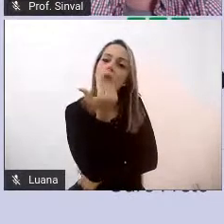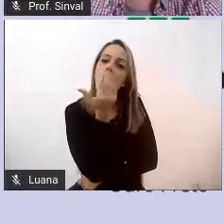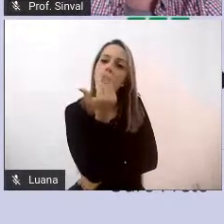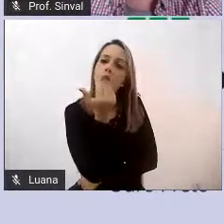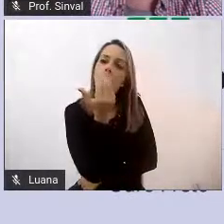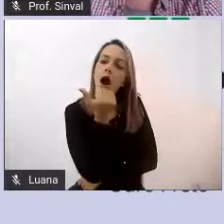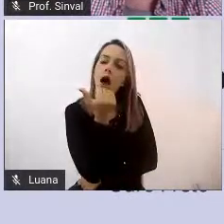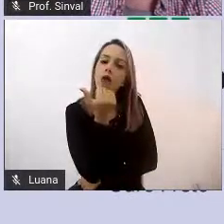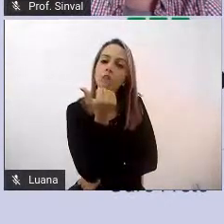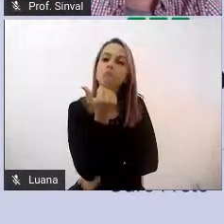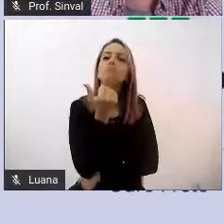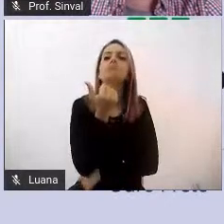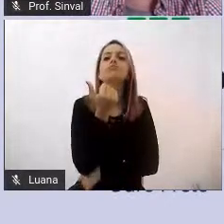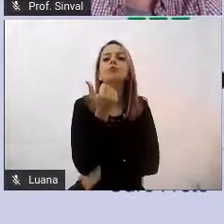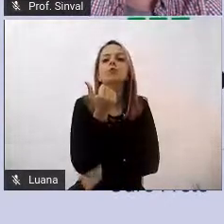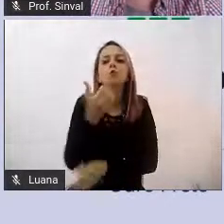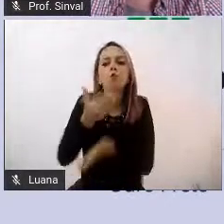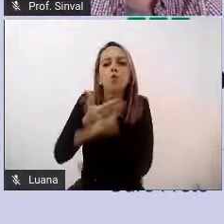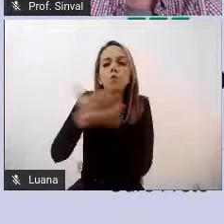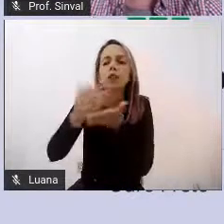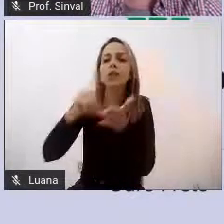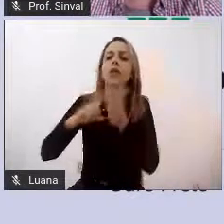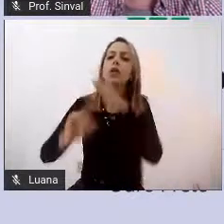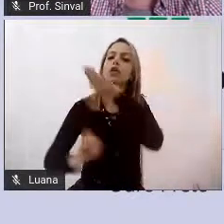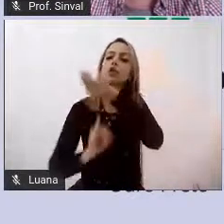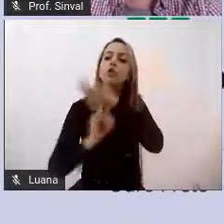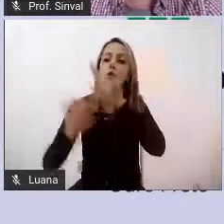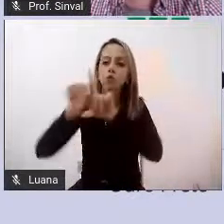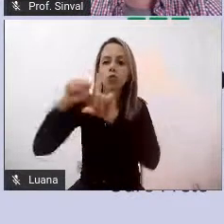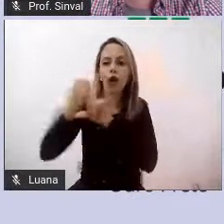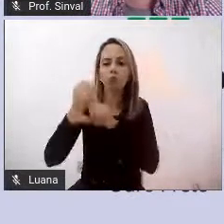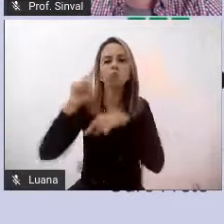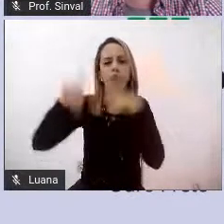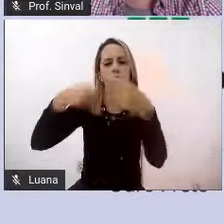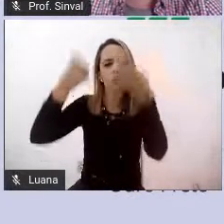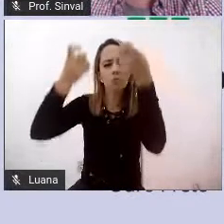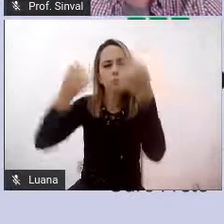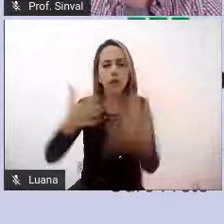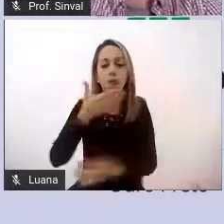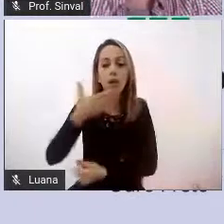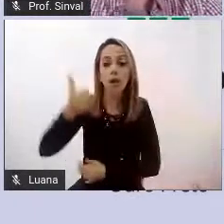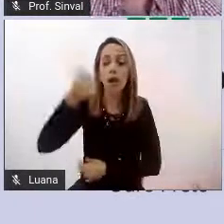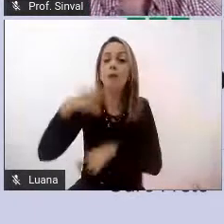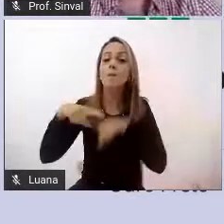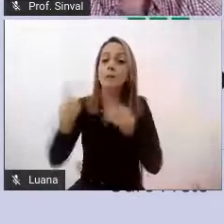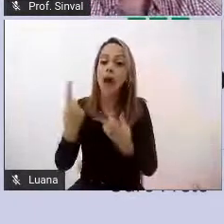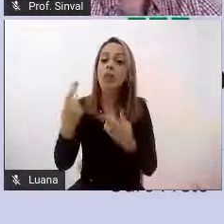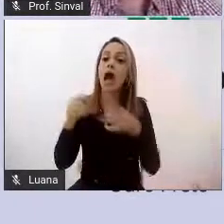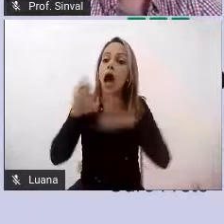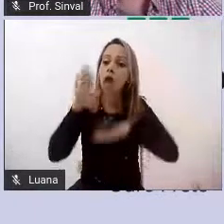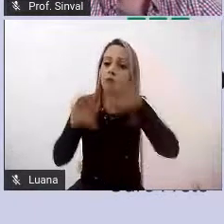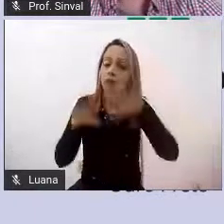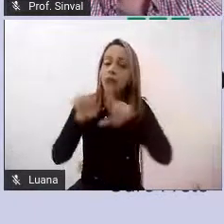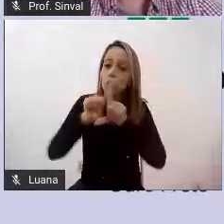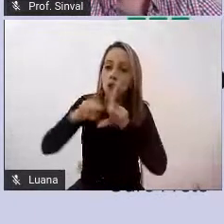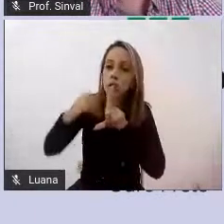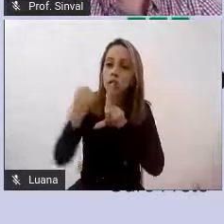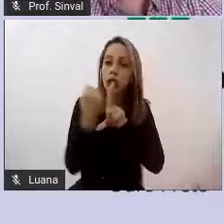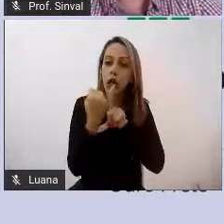instituições sociais. Eu vou explicar isso mais para frente, mas existem momentos em que, no meio daquela sociedade que